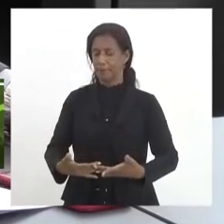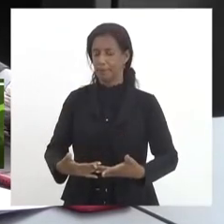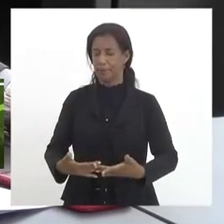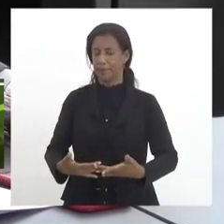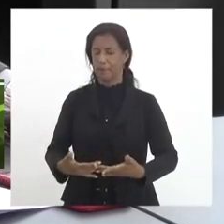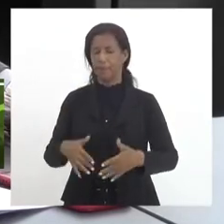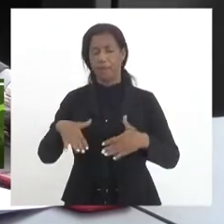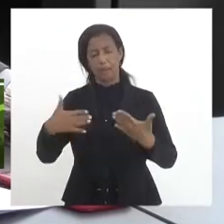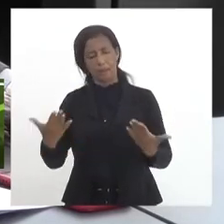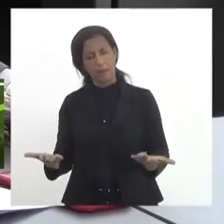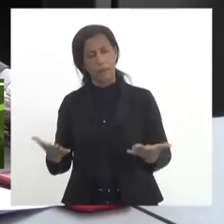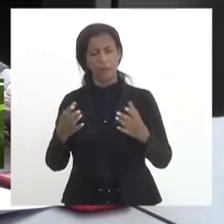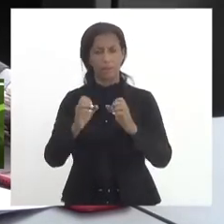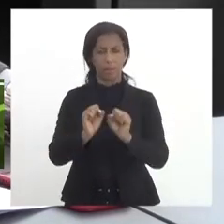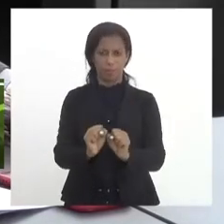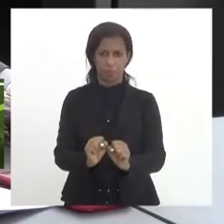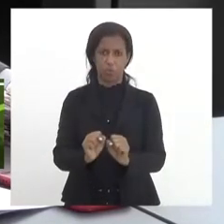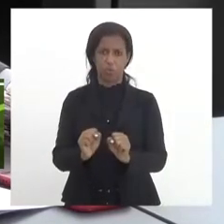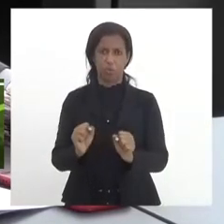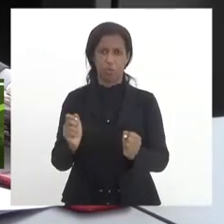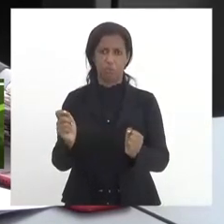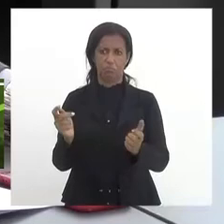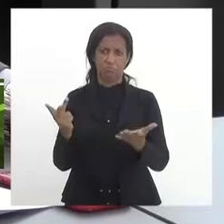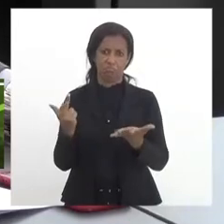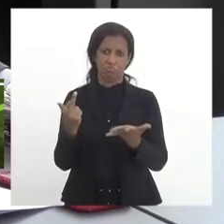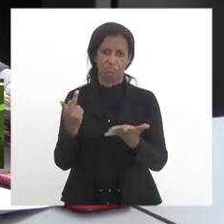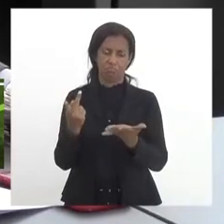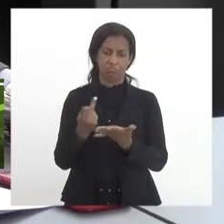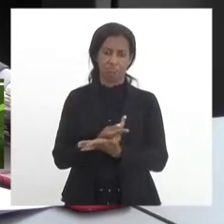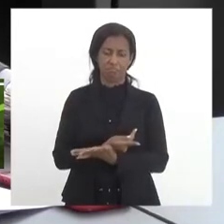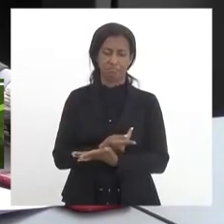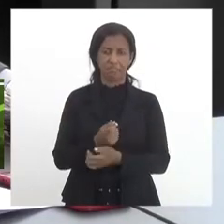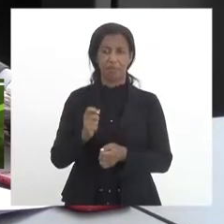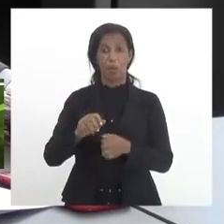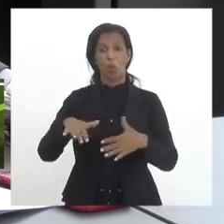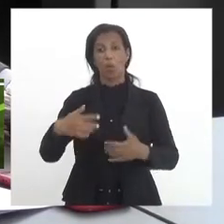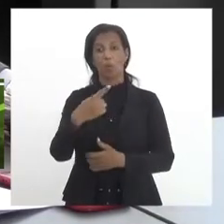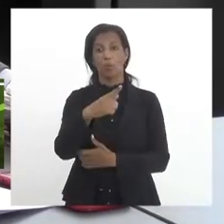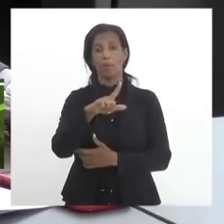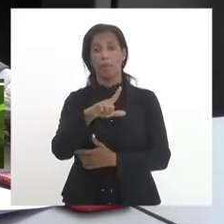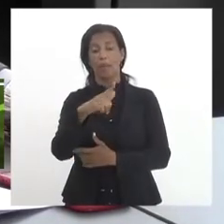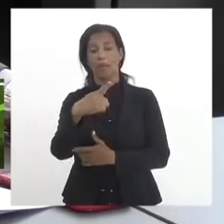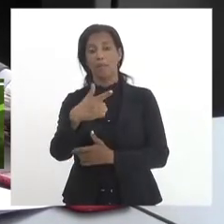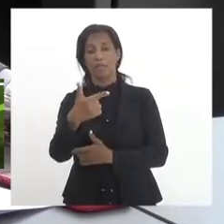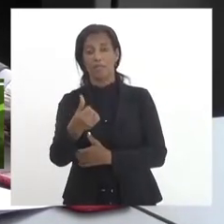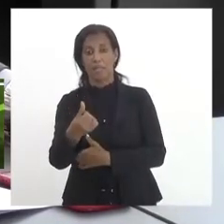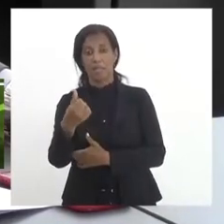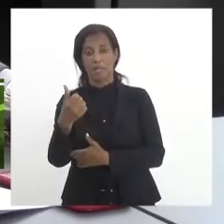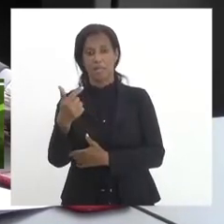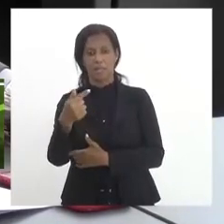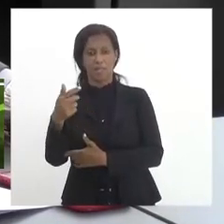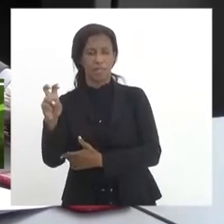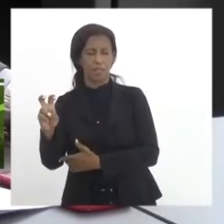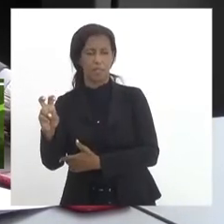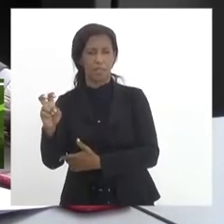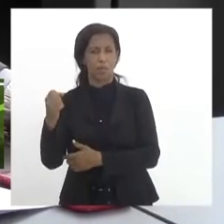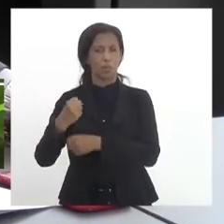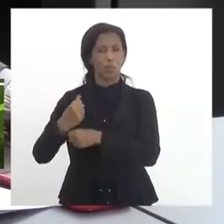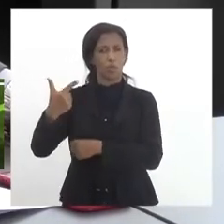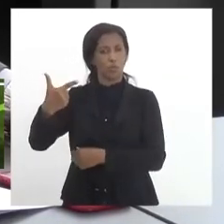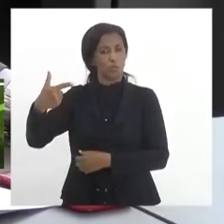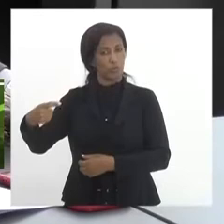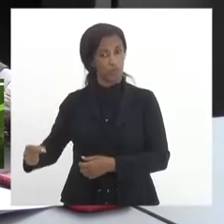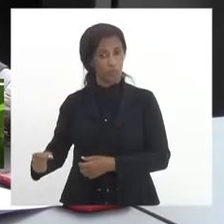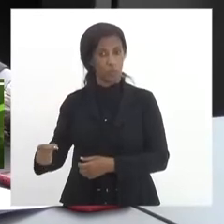que ele poderia fazê-lo quando o PL 2675 de 20 fosse a